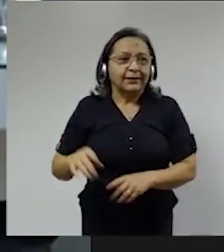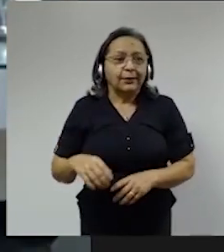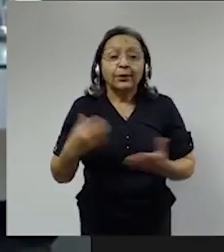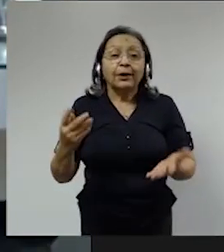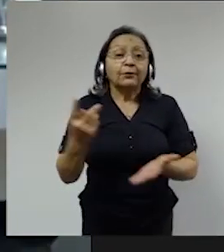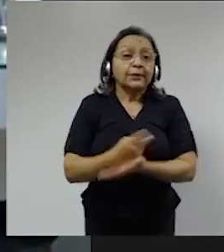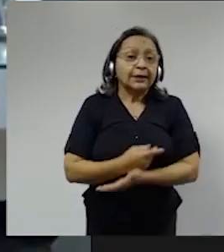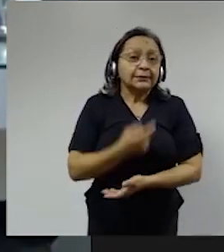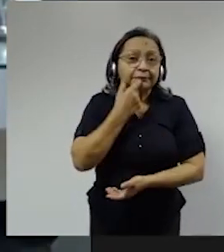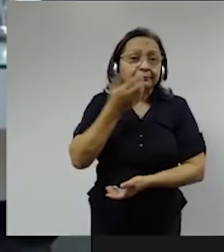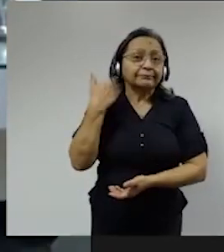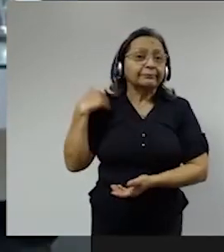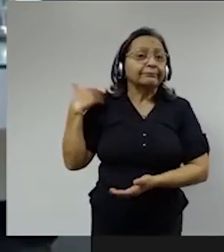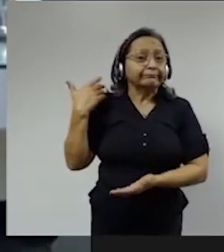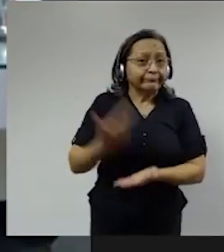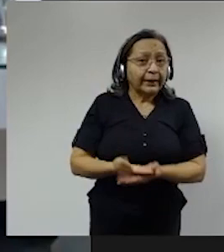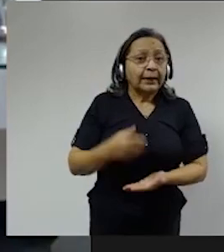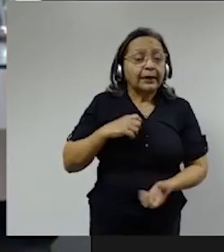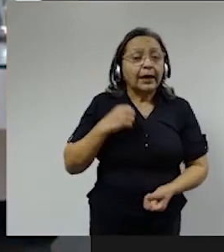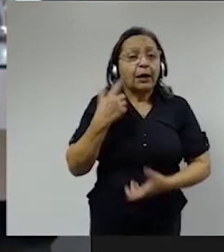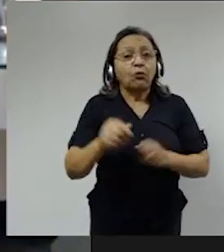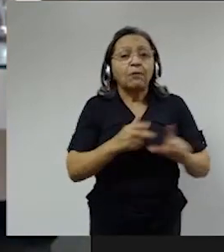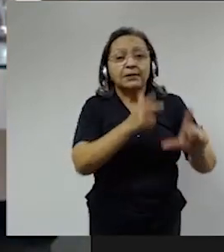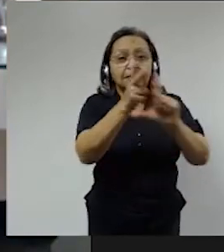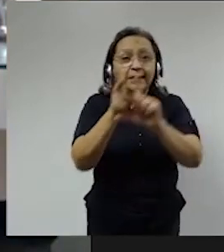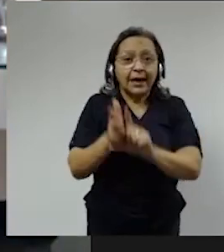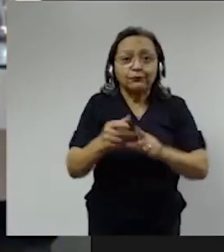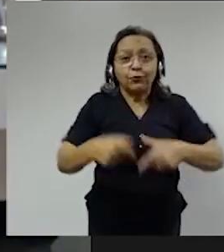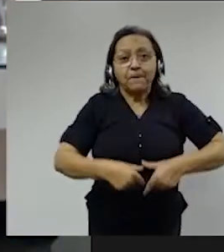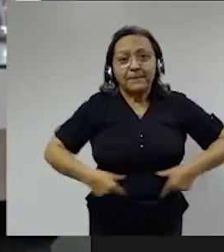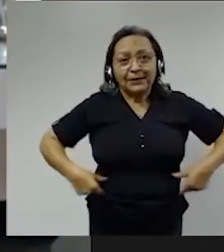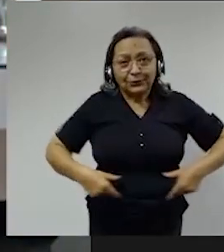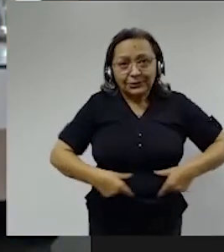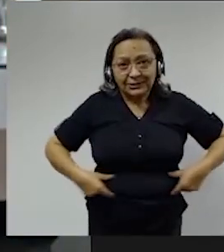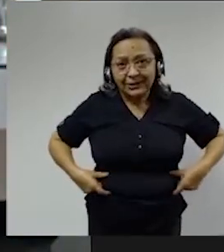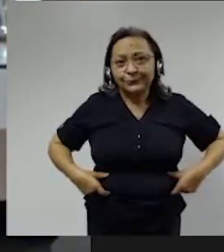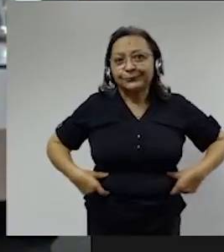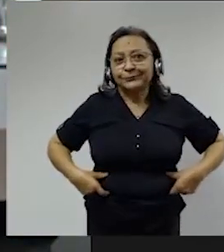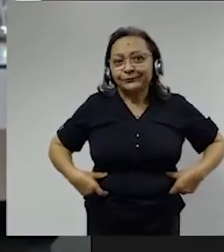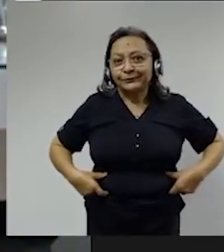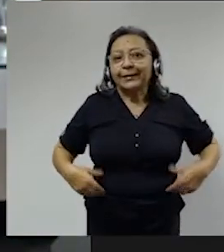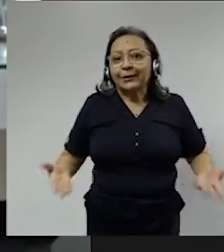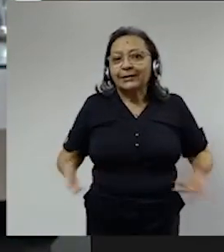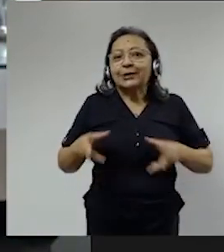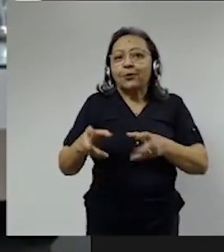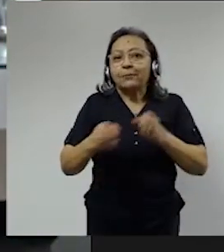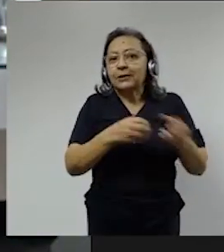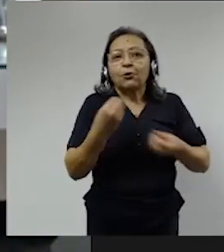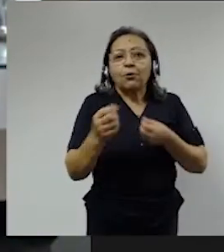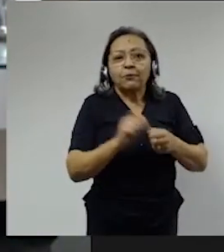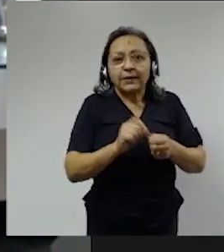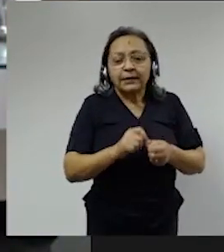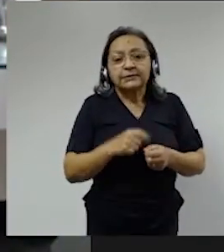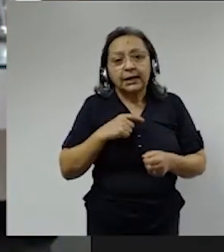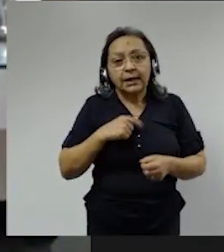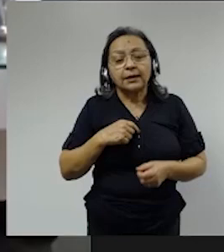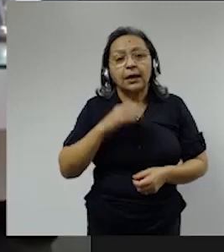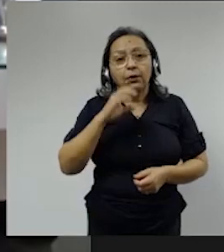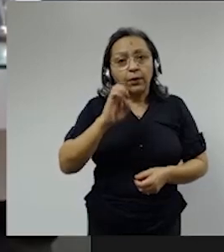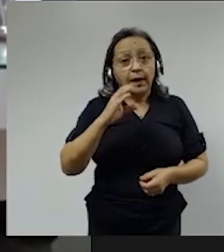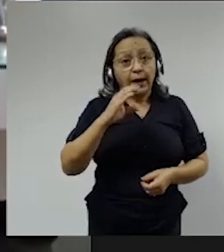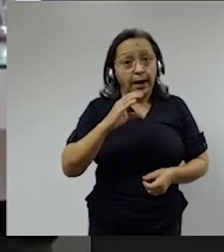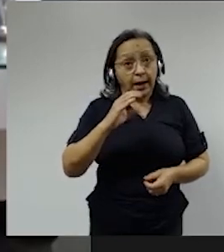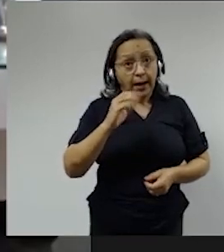teve algumas lives patrocinadas, e aí surgiu, e essa cobrança é feita através do ECAD e da UBEM, que